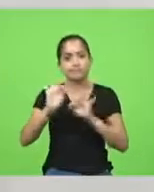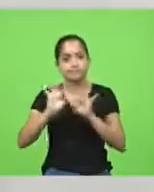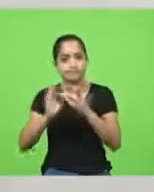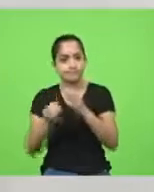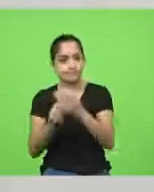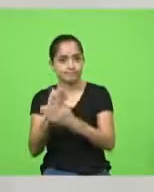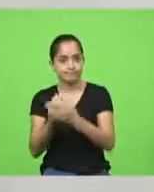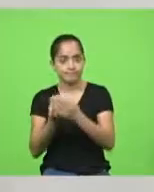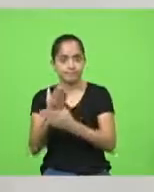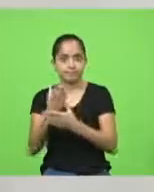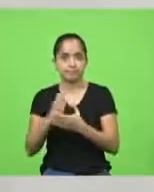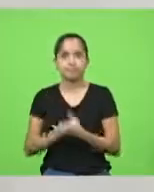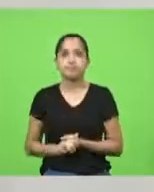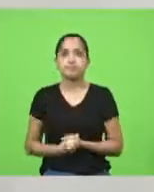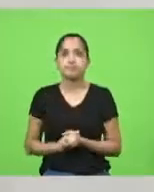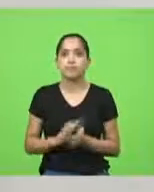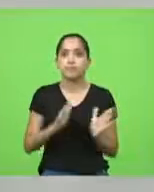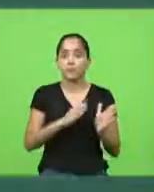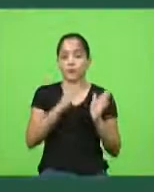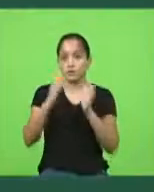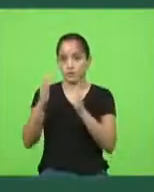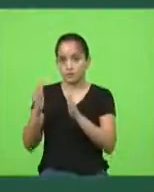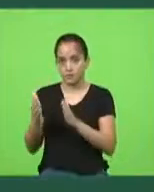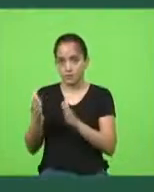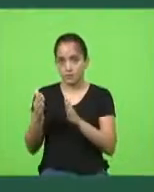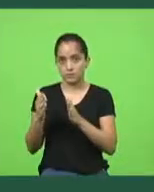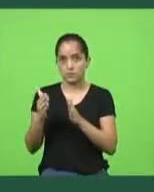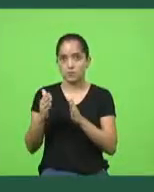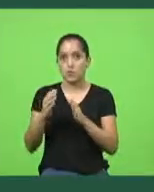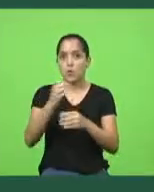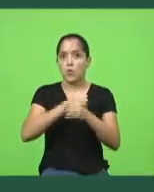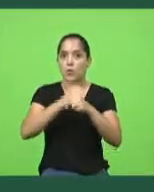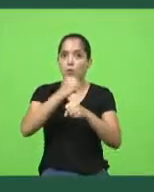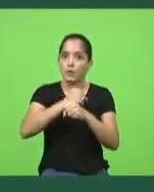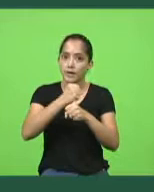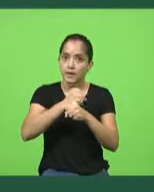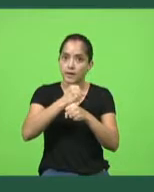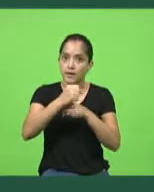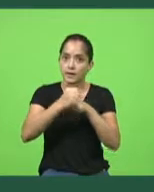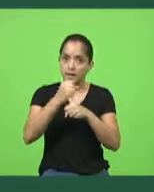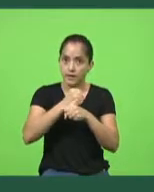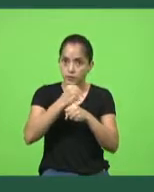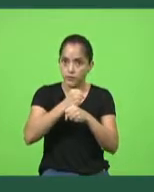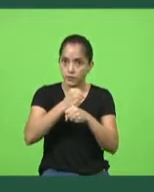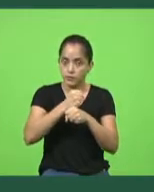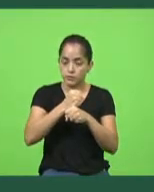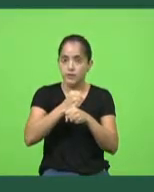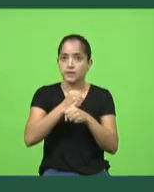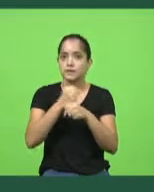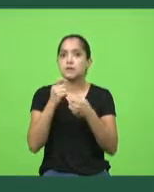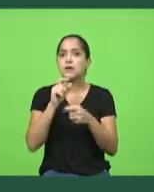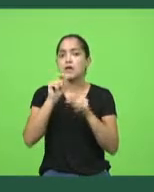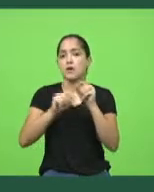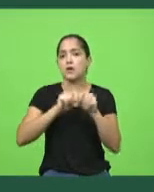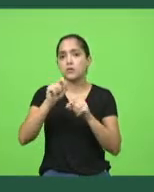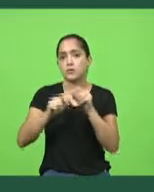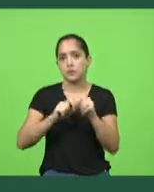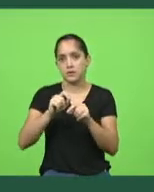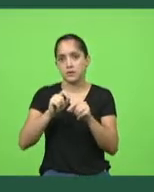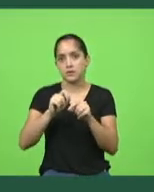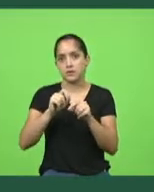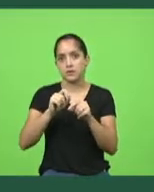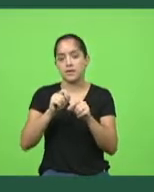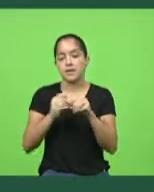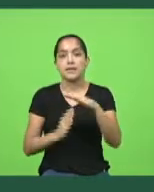locais. Pode seguir. O Reconstrói Santa Catarina é um programa que ele tem um limite de enquadramento de